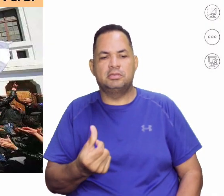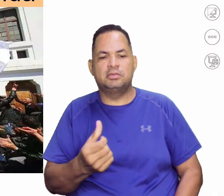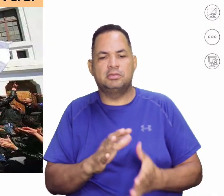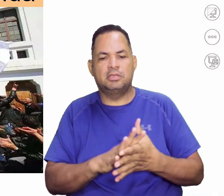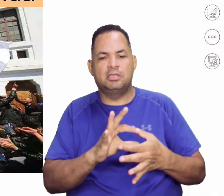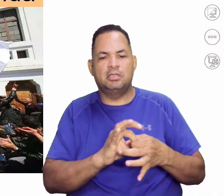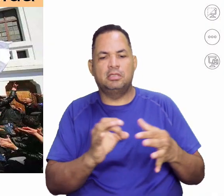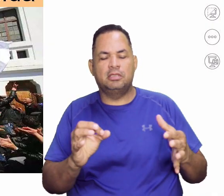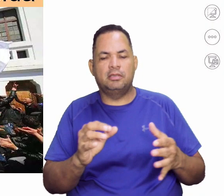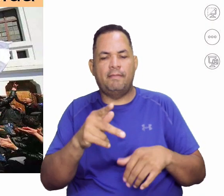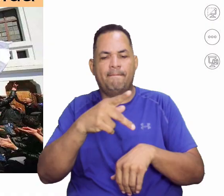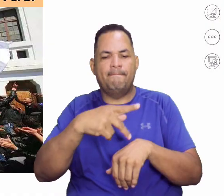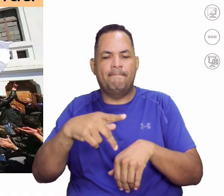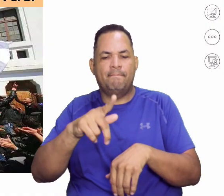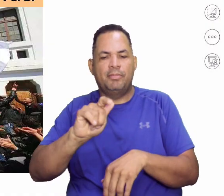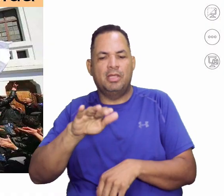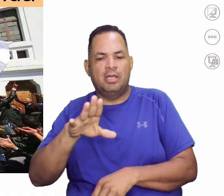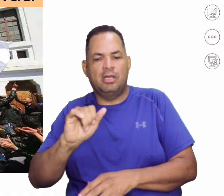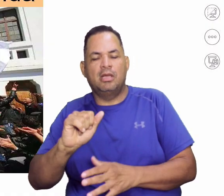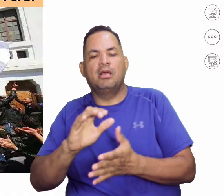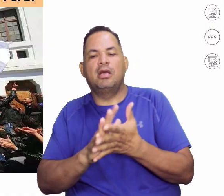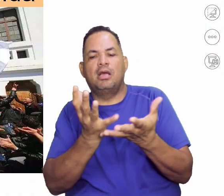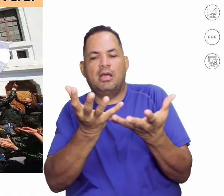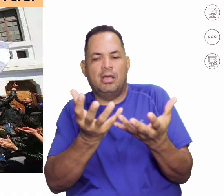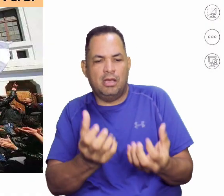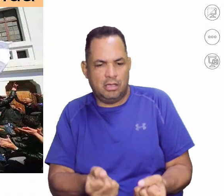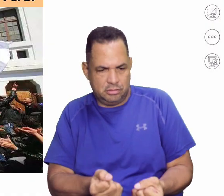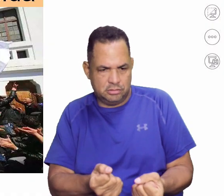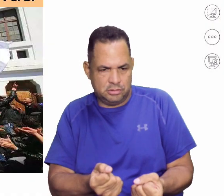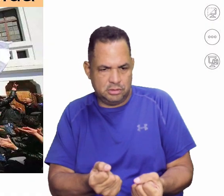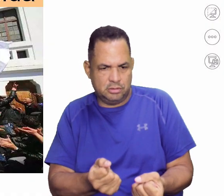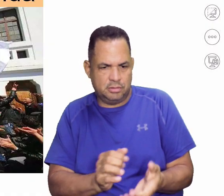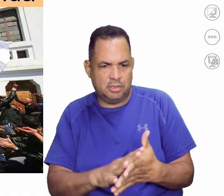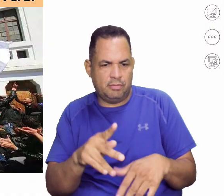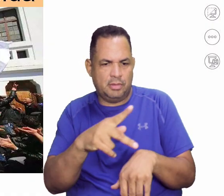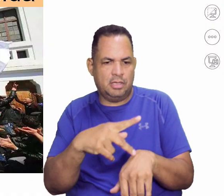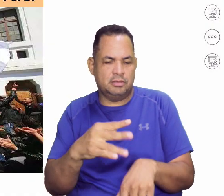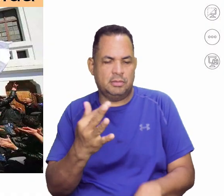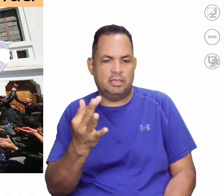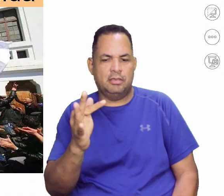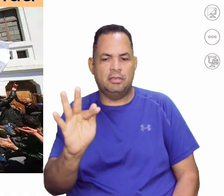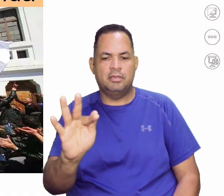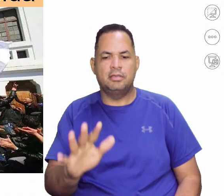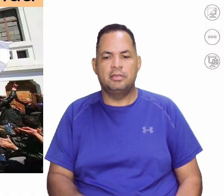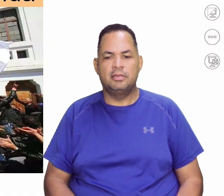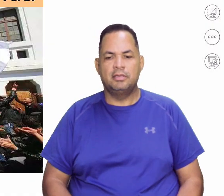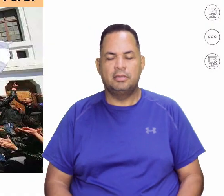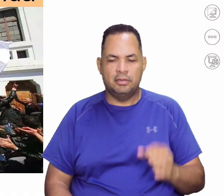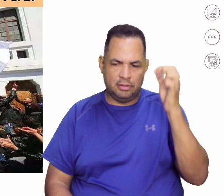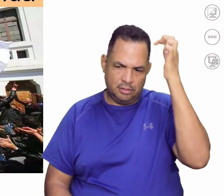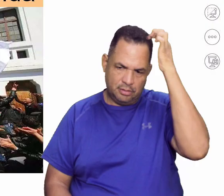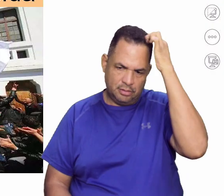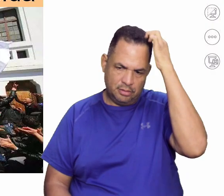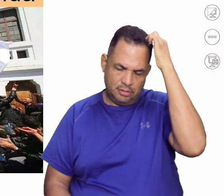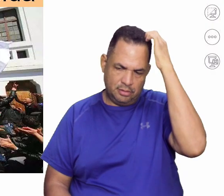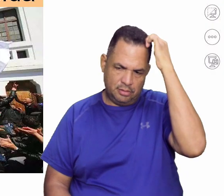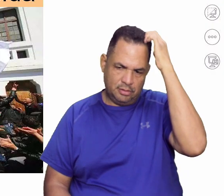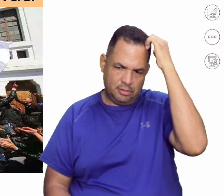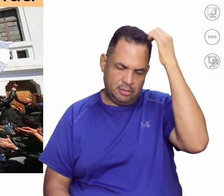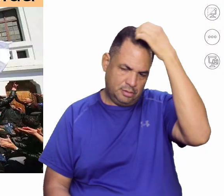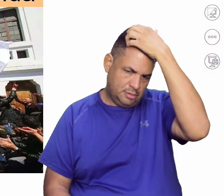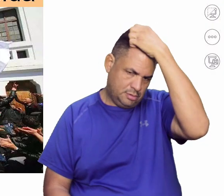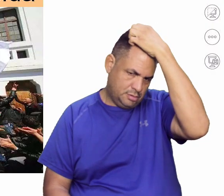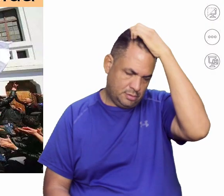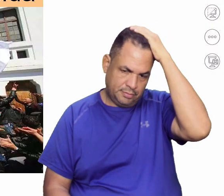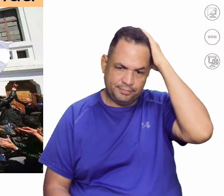independência da Argélia foi reconhecida pela França. Pessoal, a história da Argélia é o seguinte: